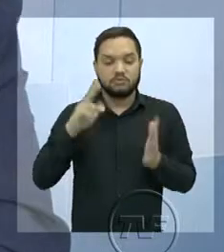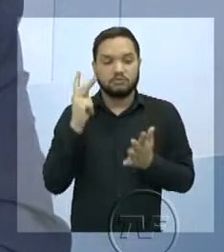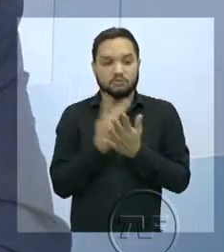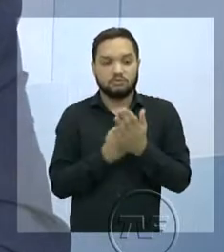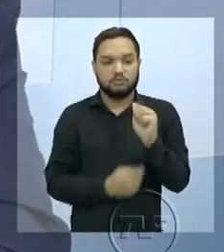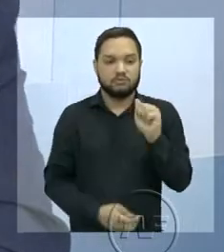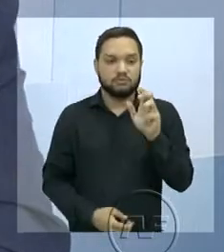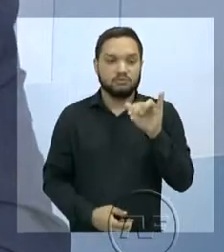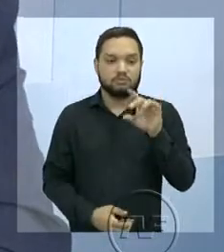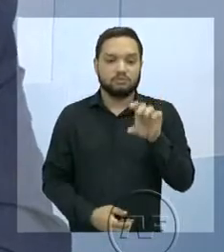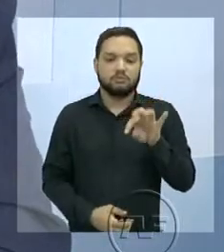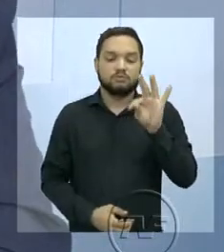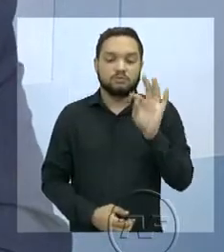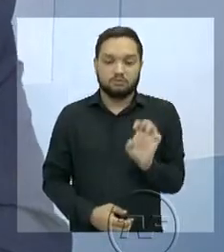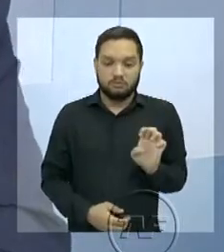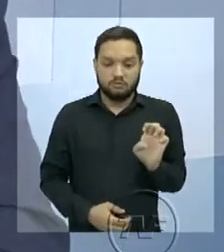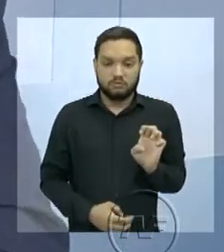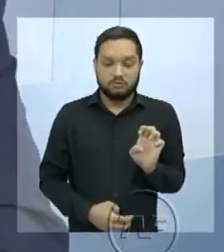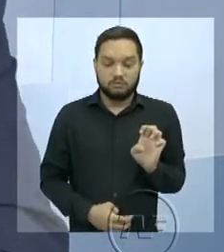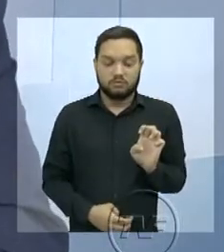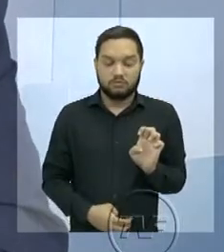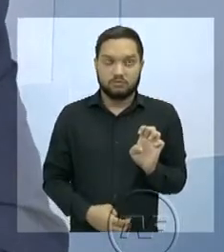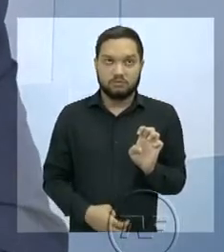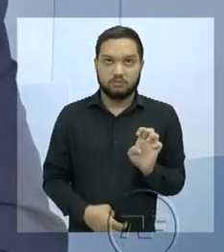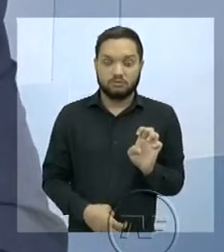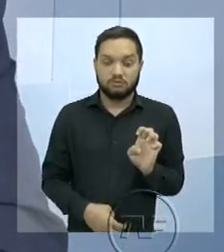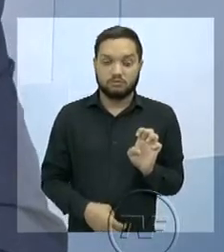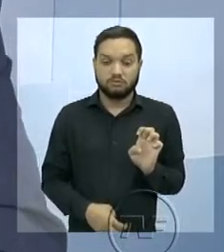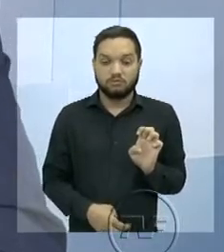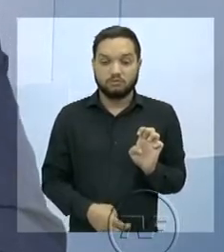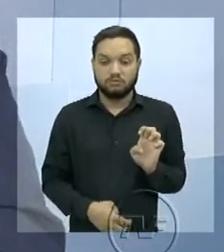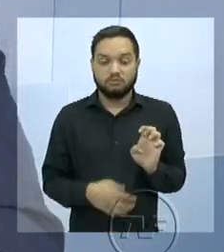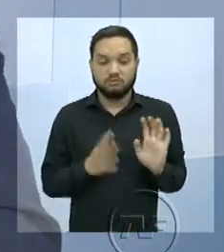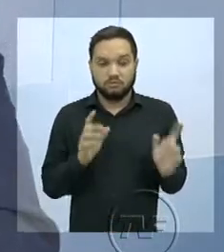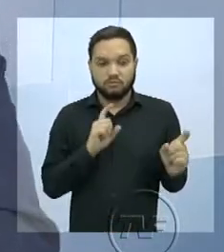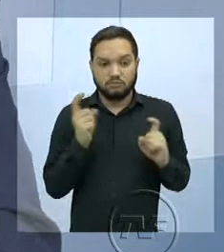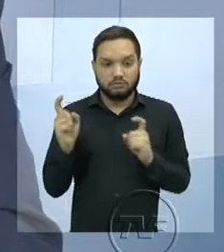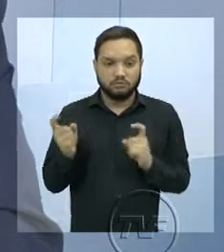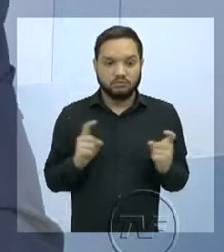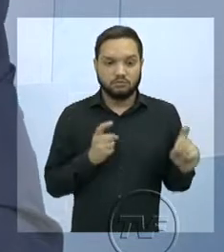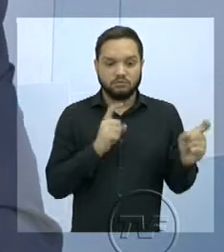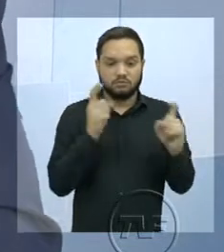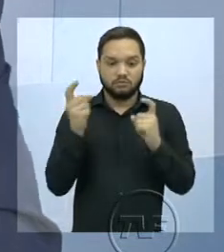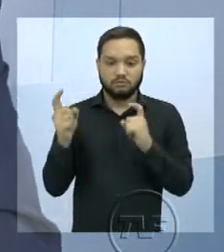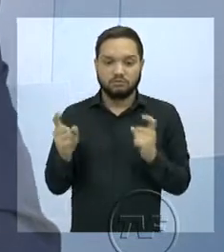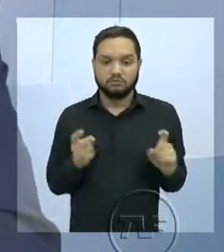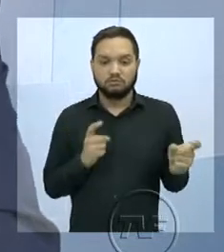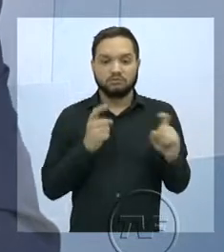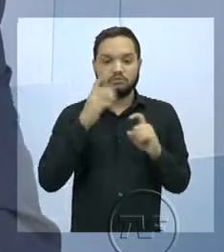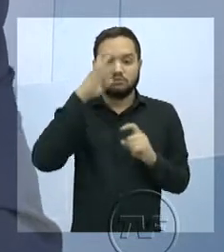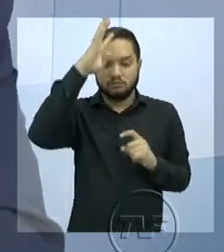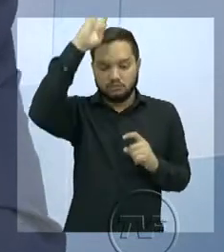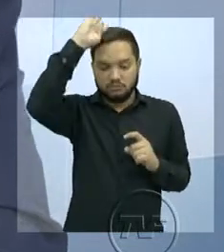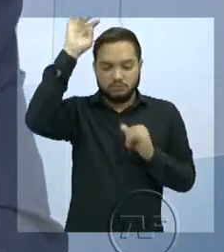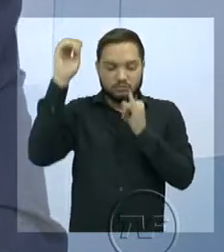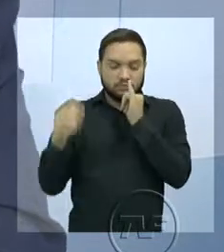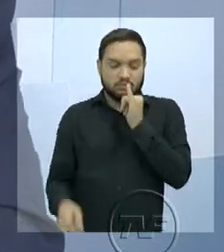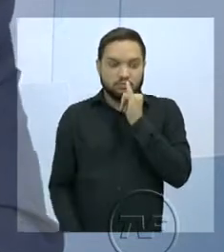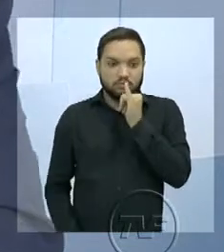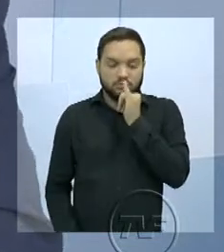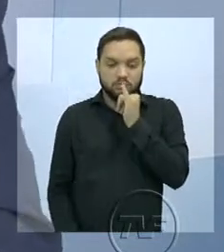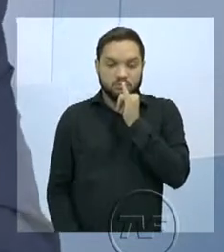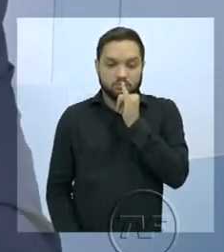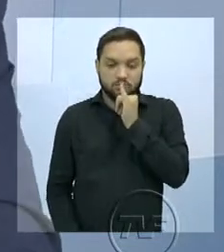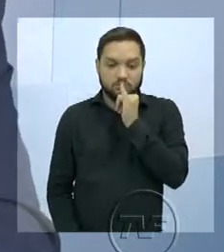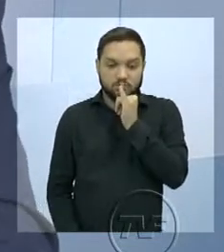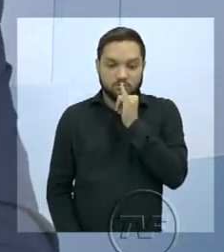Brasil. Eles levantaram muitas discussões sobre a questão dessas fiscalizações do Corpo de Bombeiros, como, por exemplo, a questão da